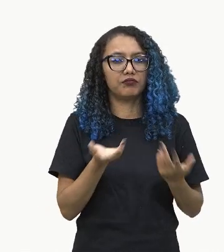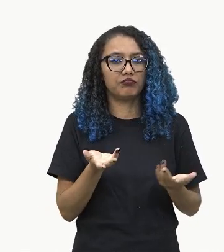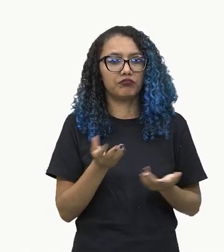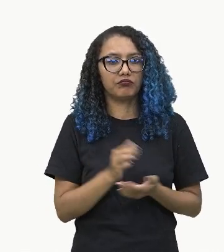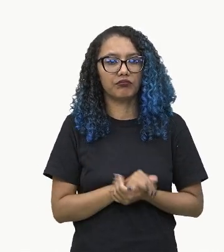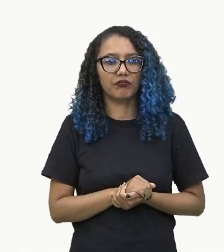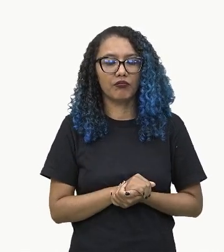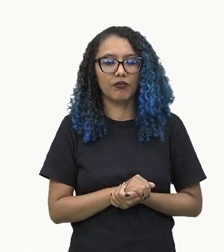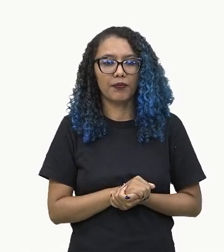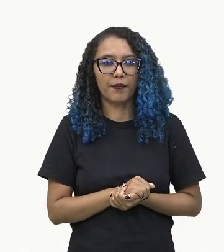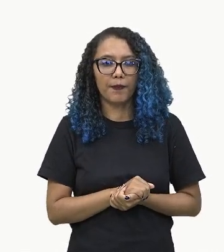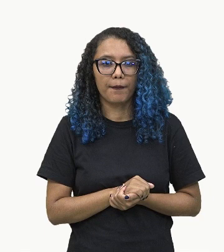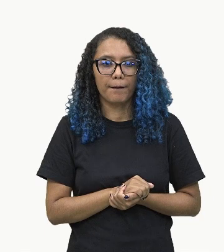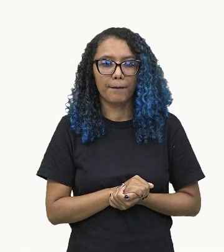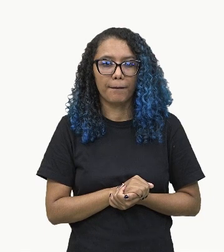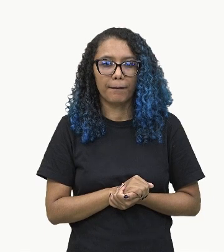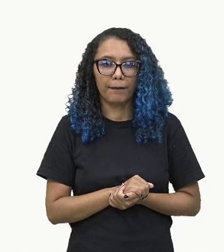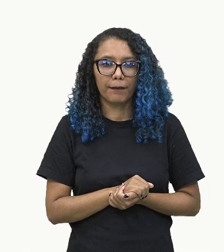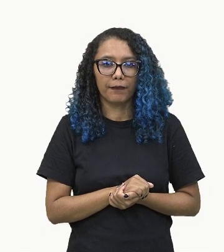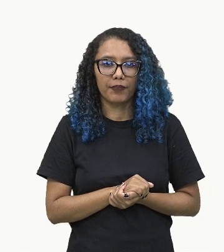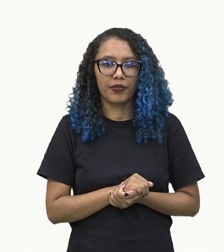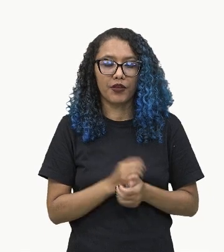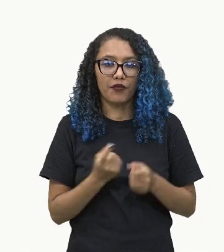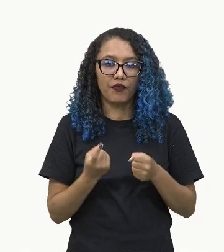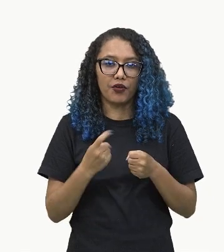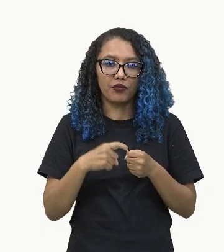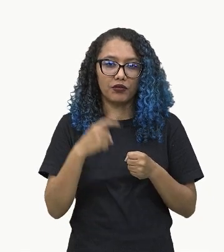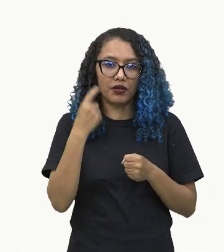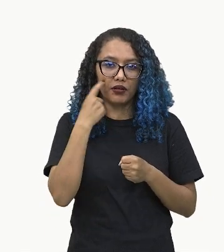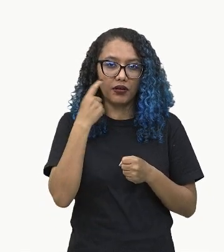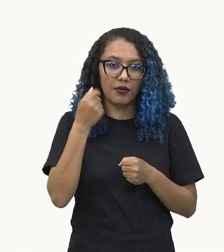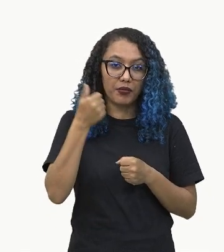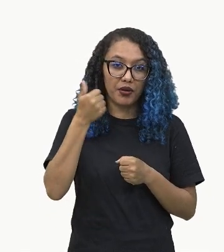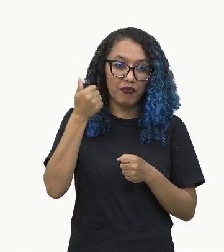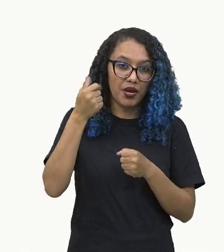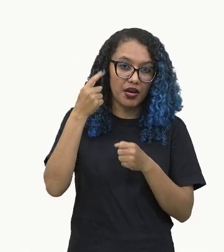vou voltar para a minha outra forma lá